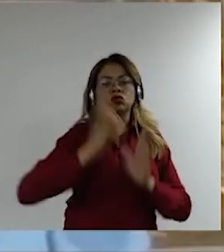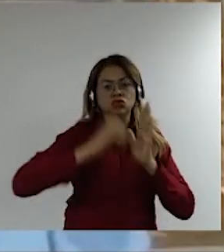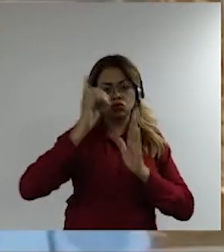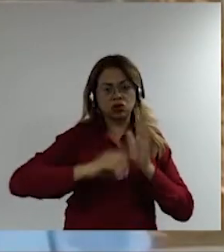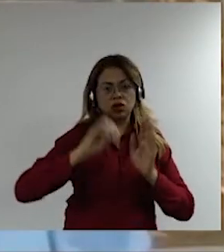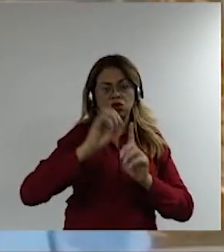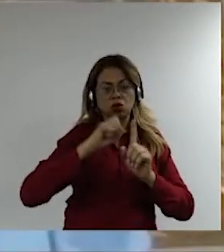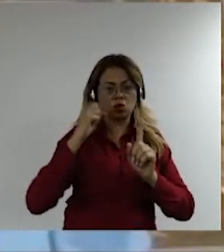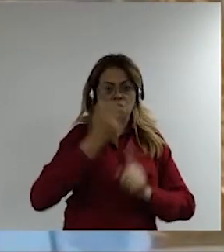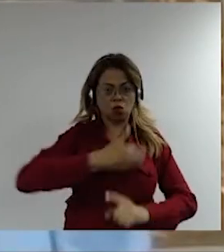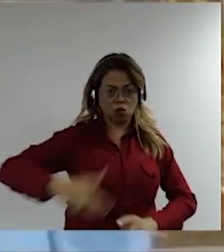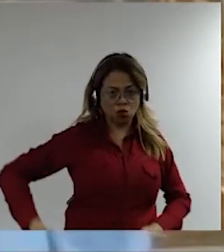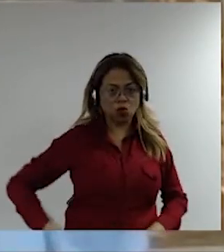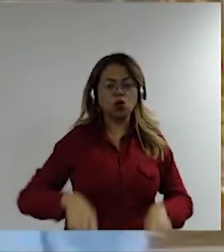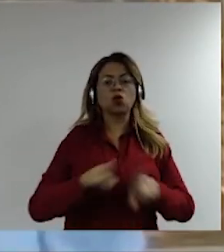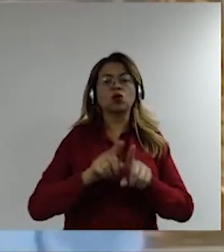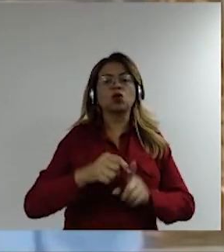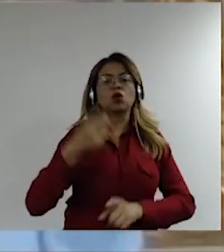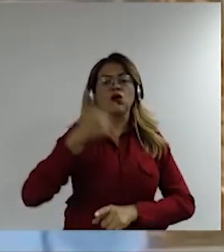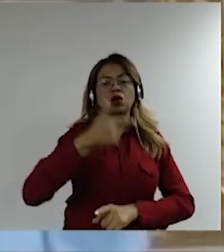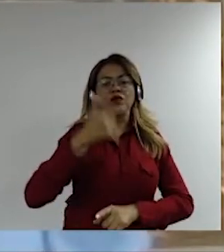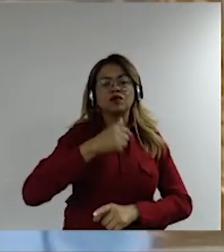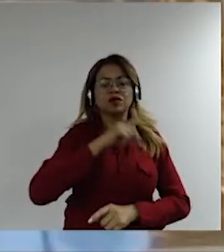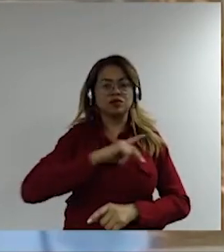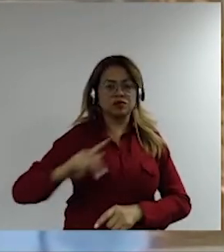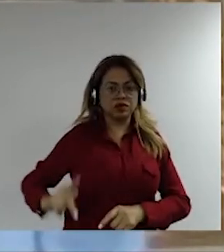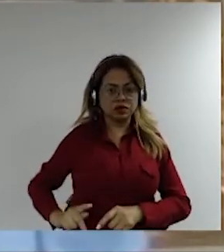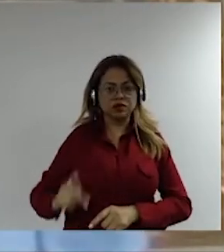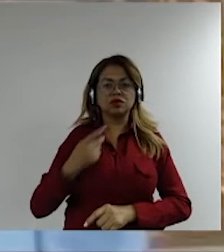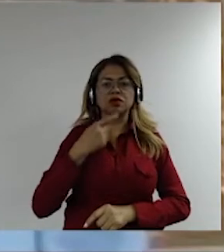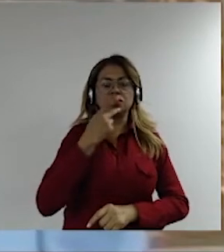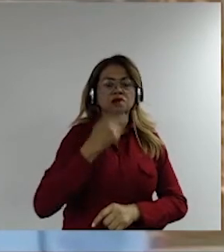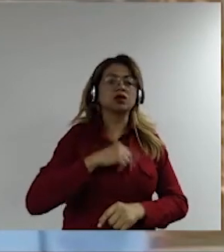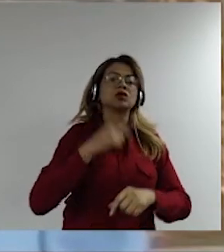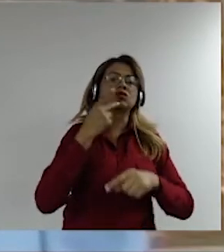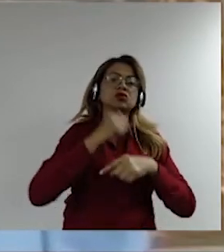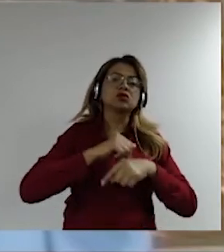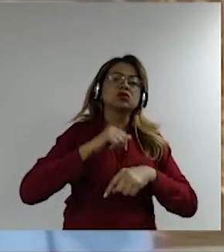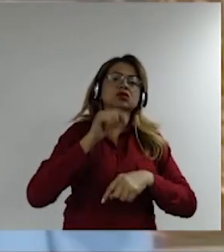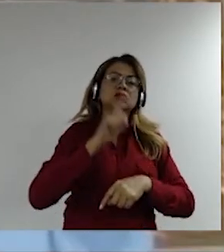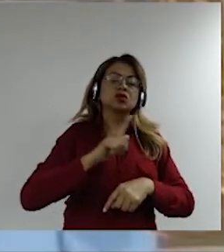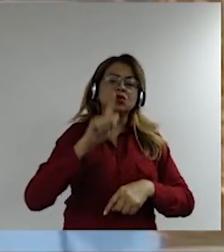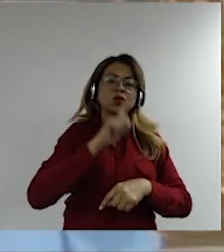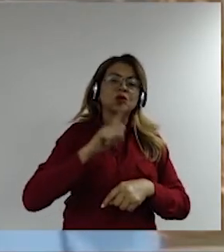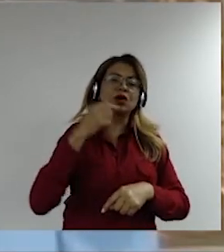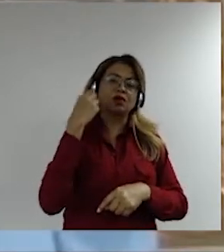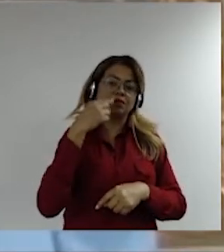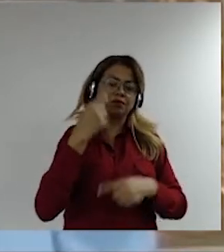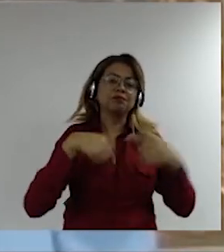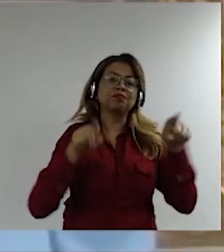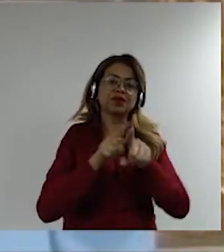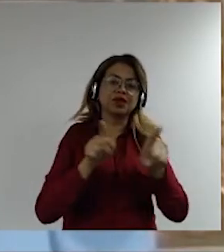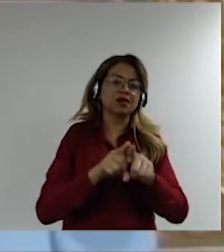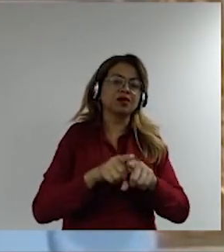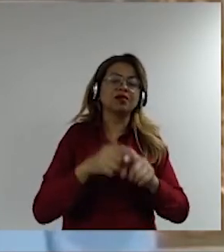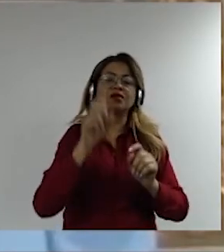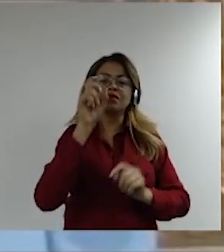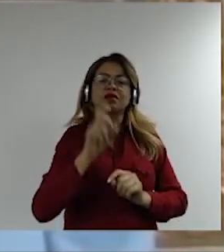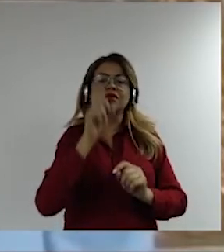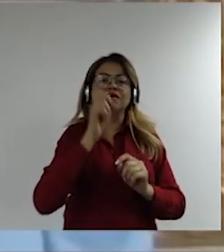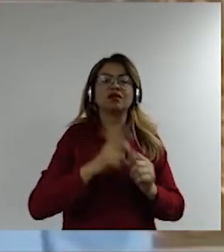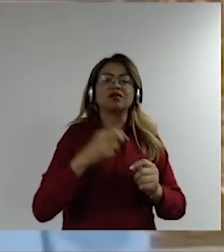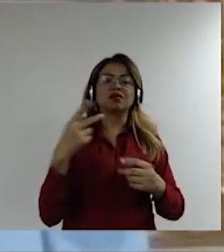vice-presidente da Academia Goiana de Direito e Relações Sociais, ex-reitor da PUC Goiás, ex-conselheiro seccional,